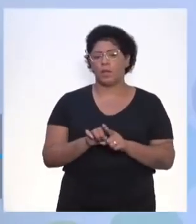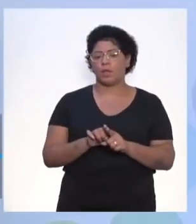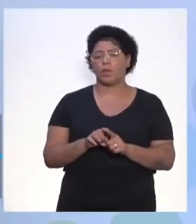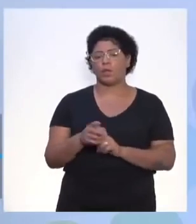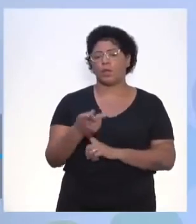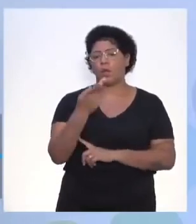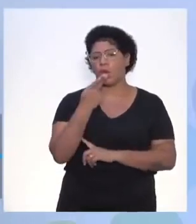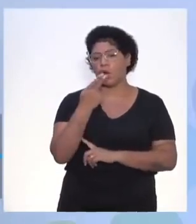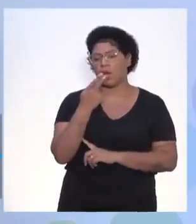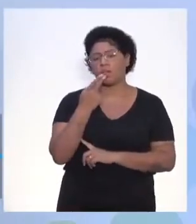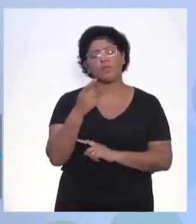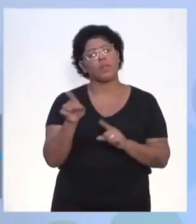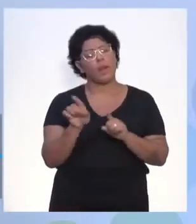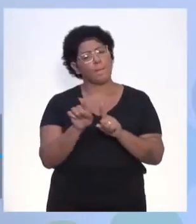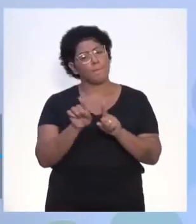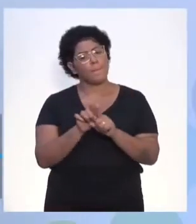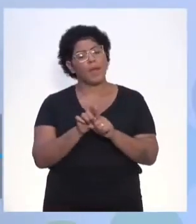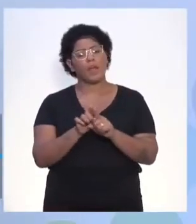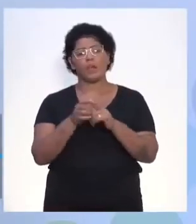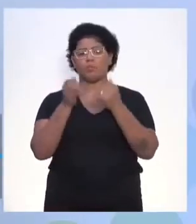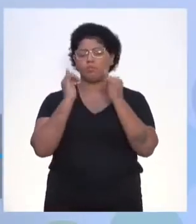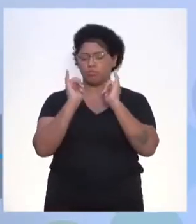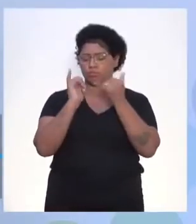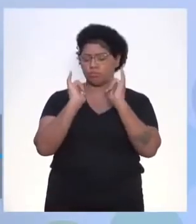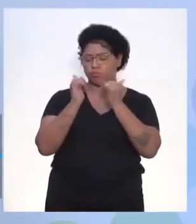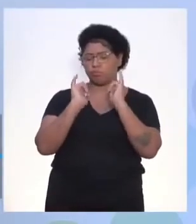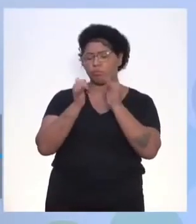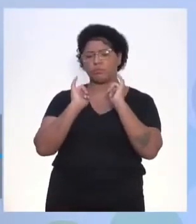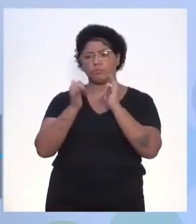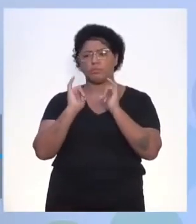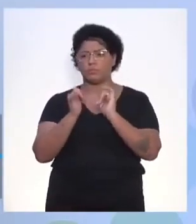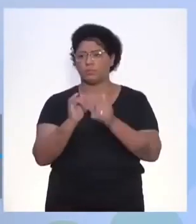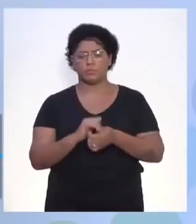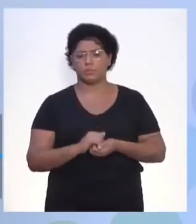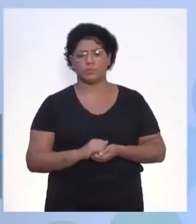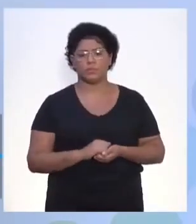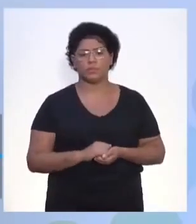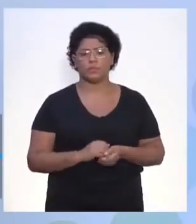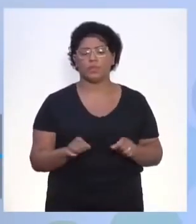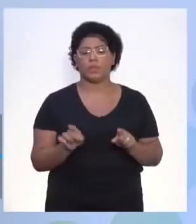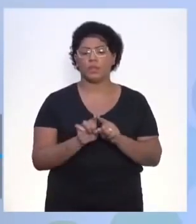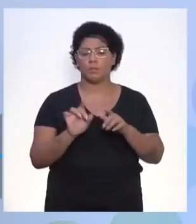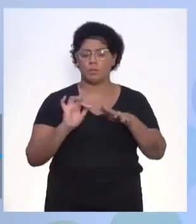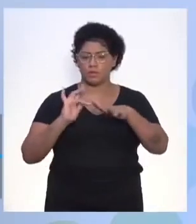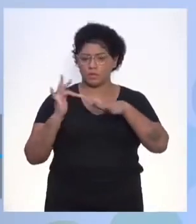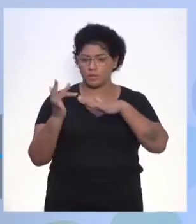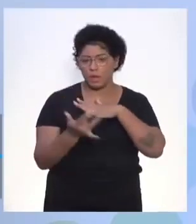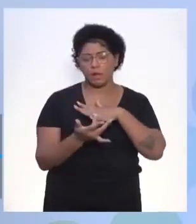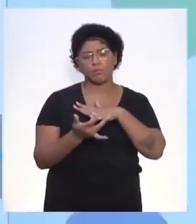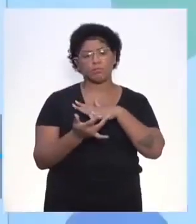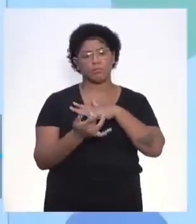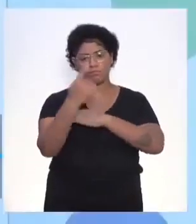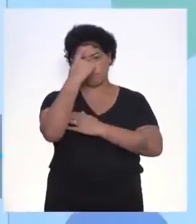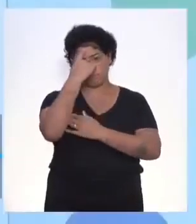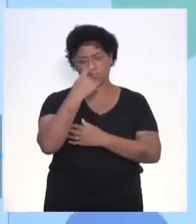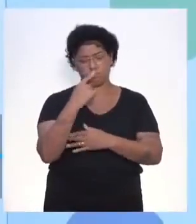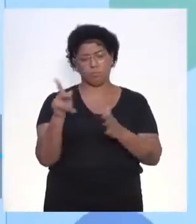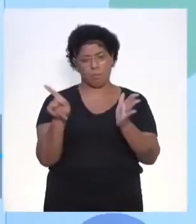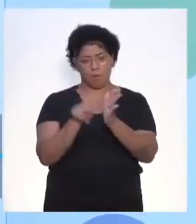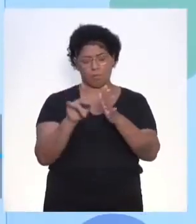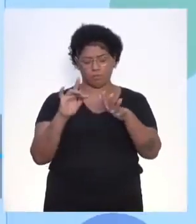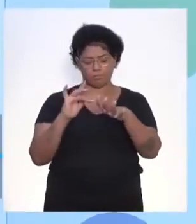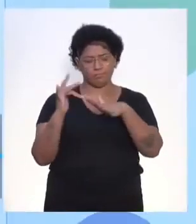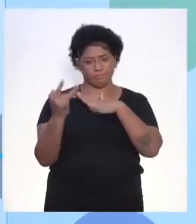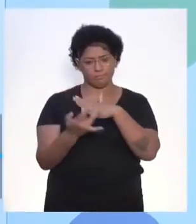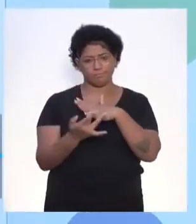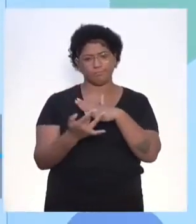também. Colocaram conto, colocaram aí, ó, um outro aí muito legal de rede social, Perfil né? de rede social. Perfil de rede social. Muito bem, então,